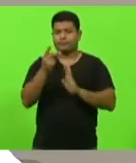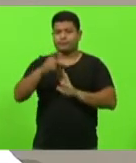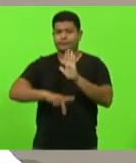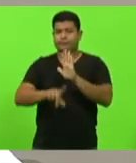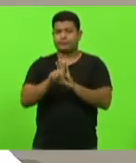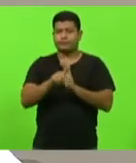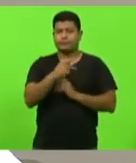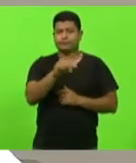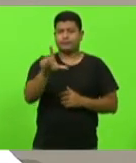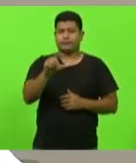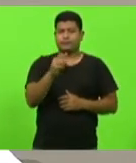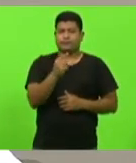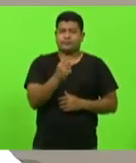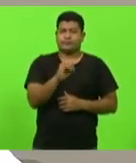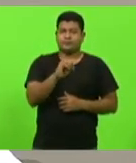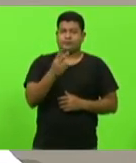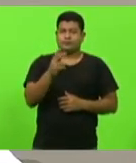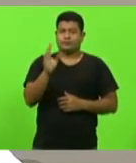PL